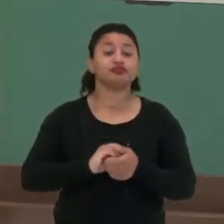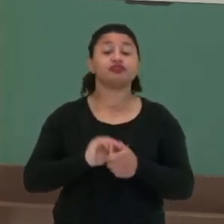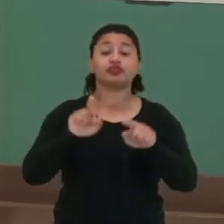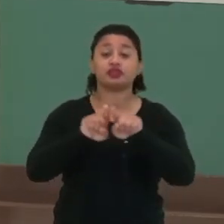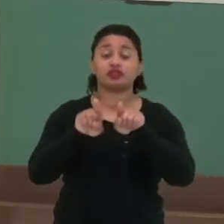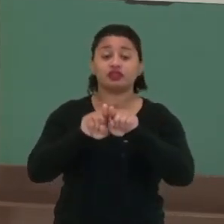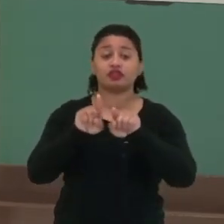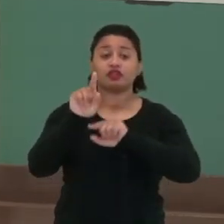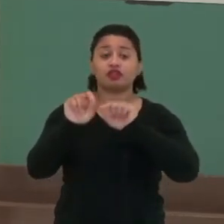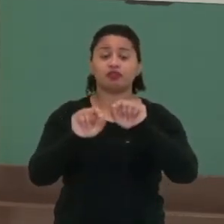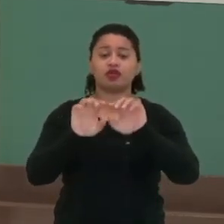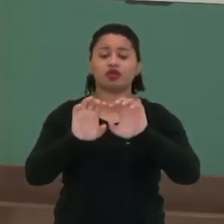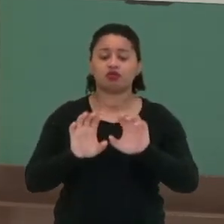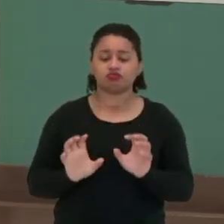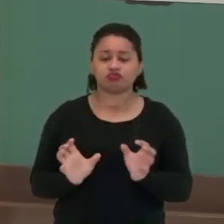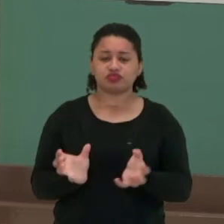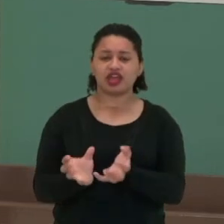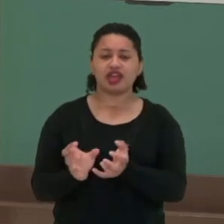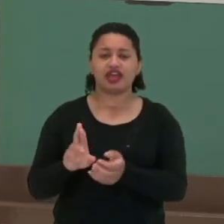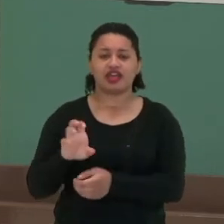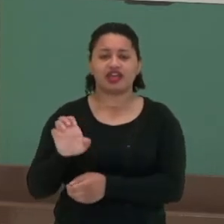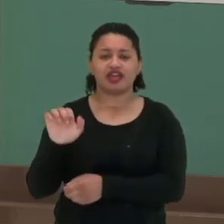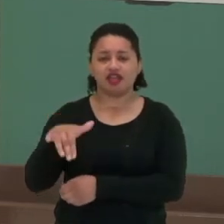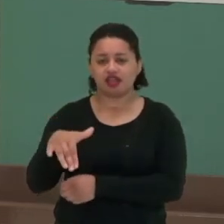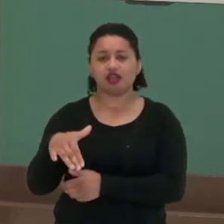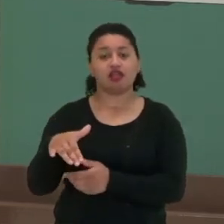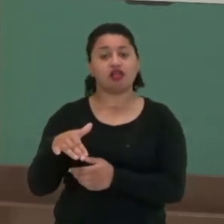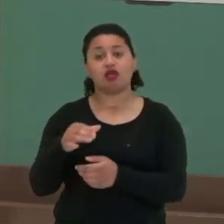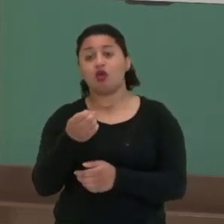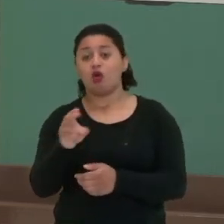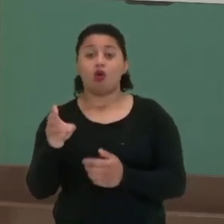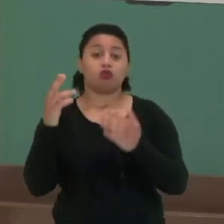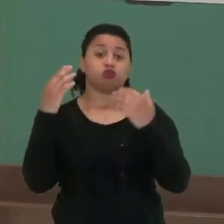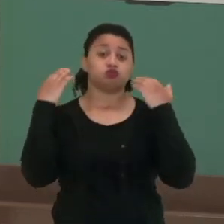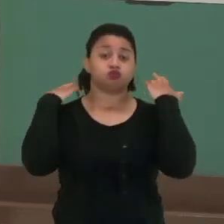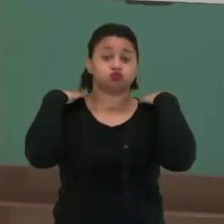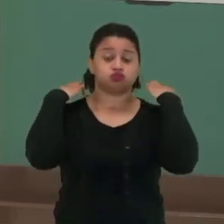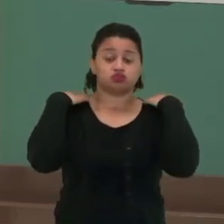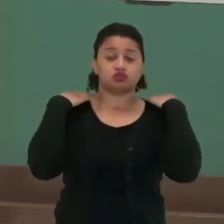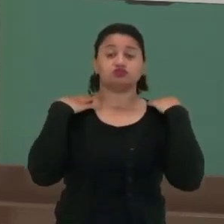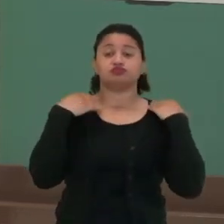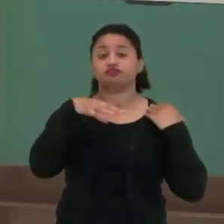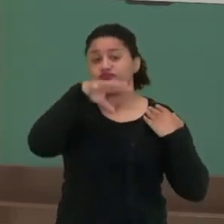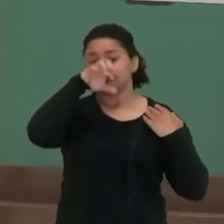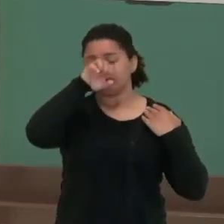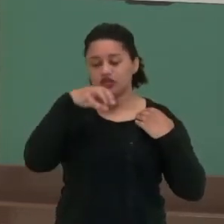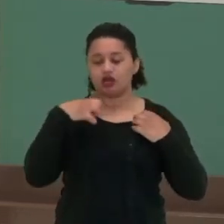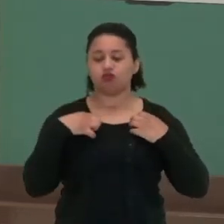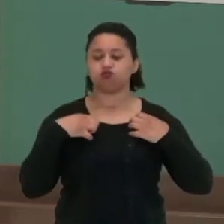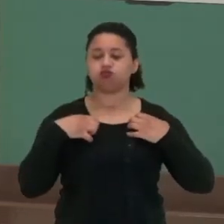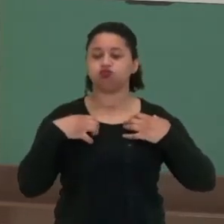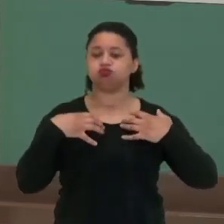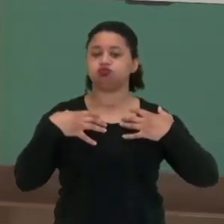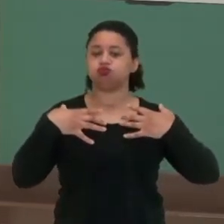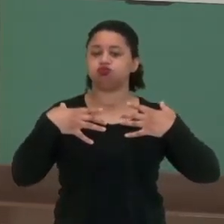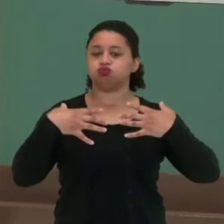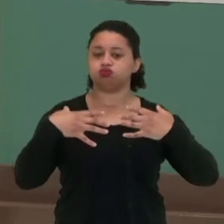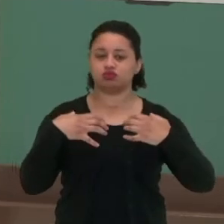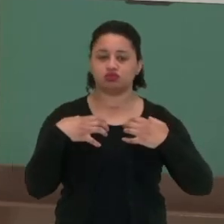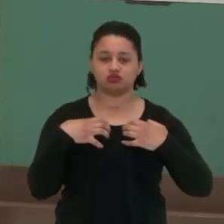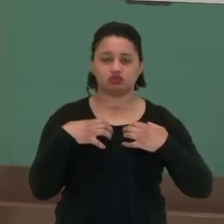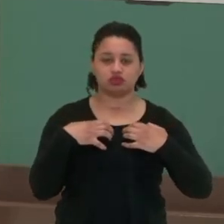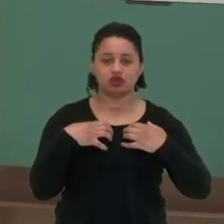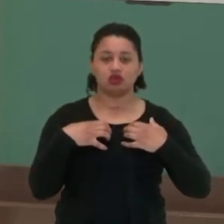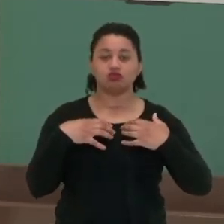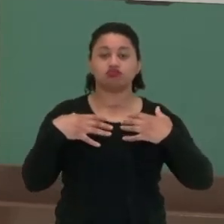os rins, mas eu poderia também colocar, por exemplo, os pulmões. Você está respirando, o seu rim está trabalhando e